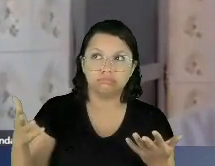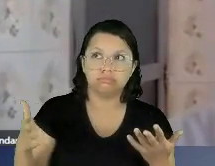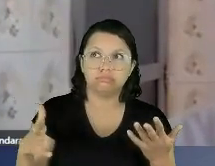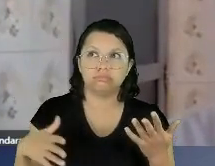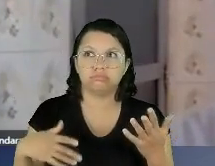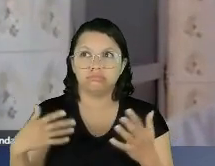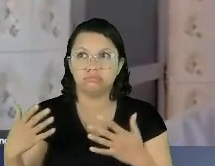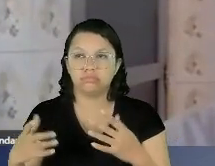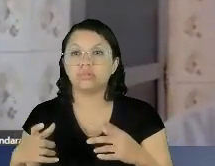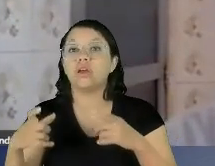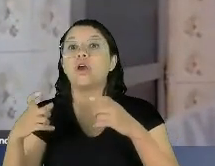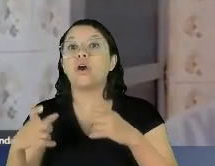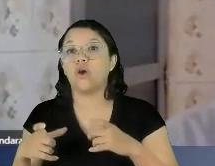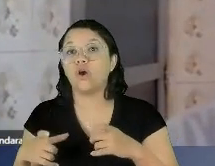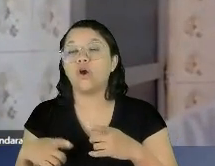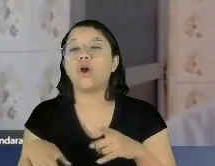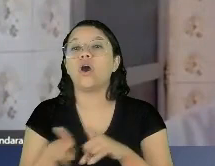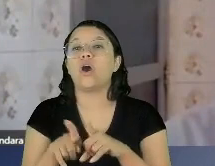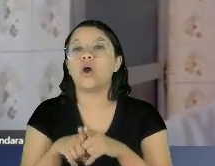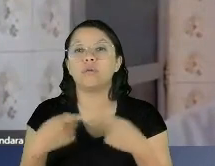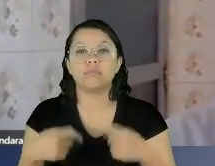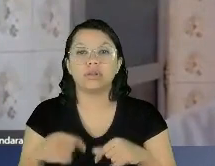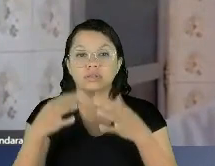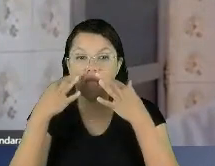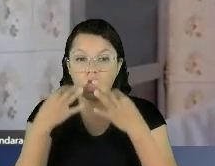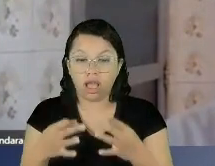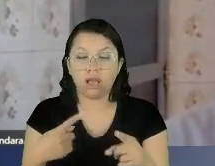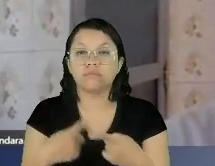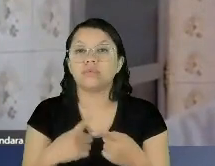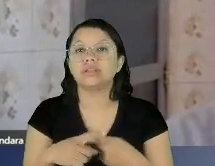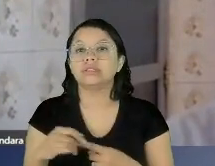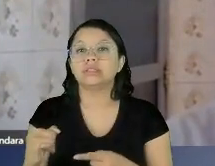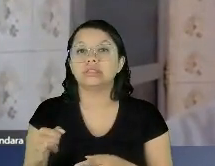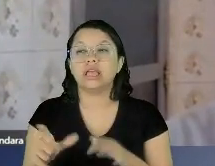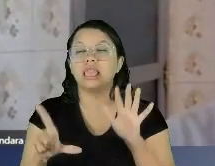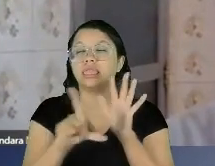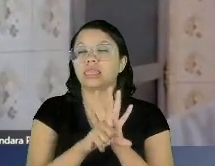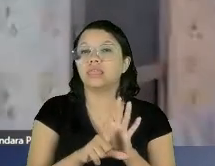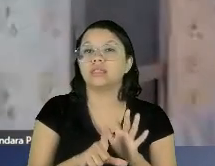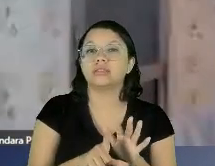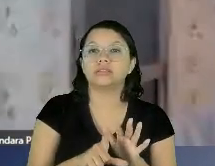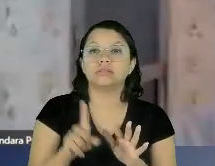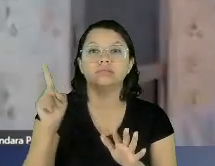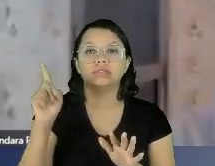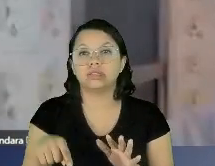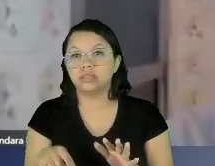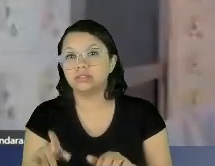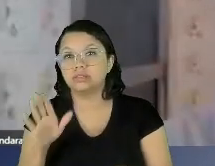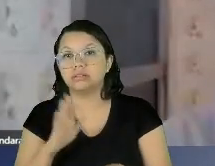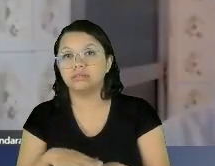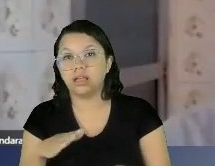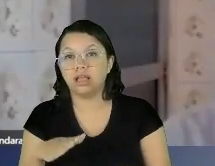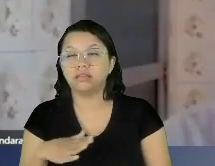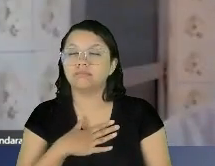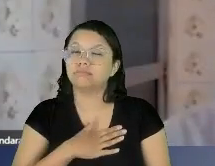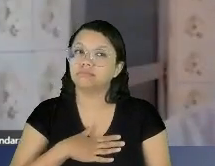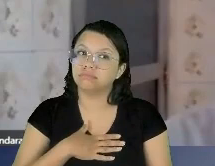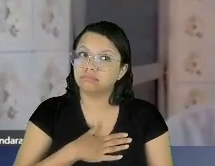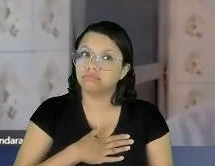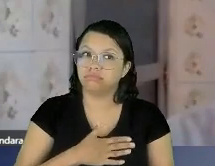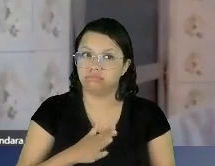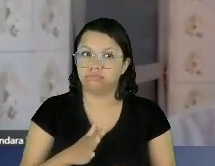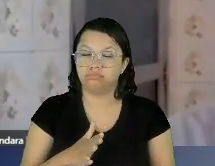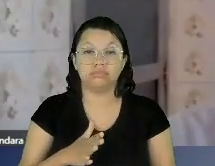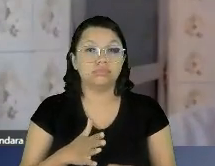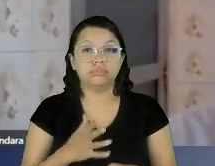talvez aí onde a gente também tem que se concentrar, né, para que essa legislação ela seja